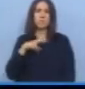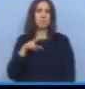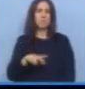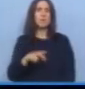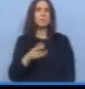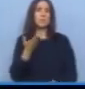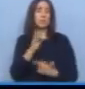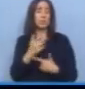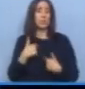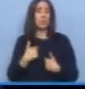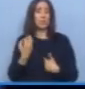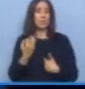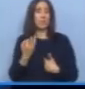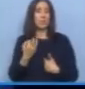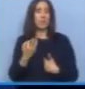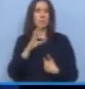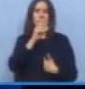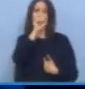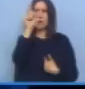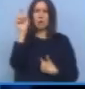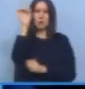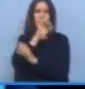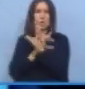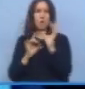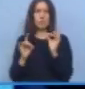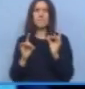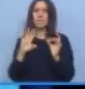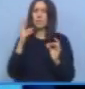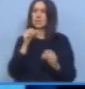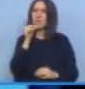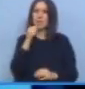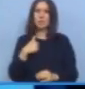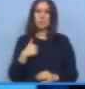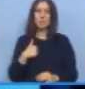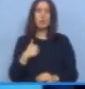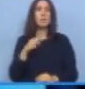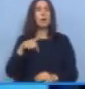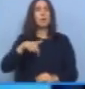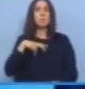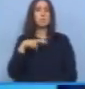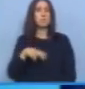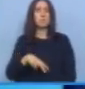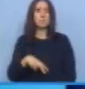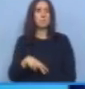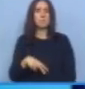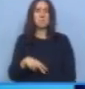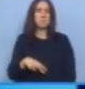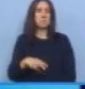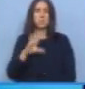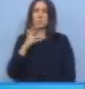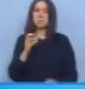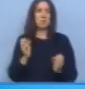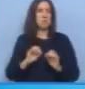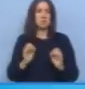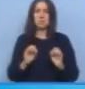Mas, por exemplo, eu fui a alguns países europeus e acontece sempre comigo. Mas aqui em Portugal não aconteceu